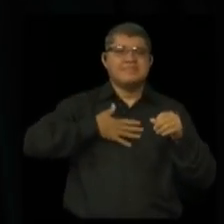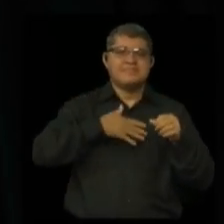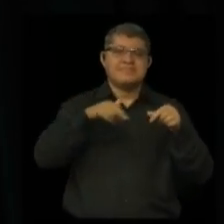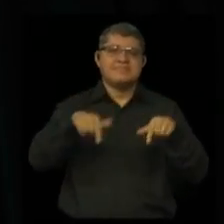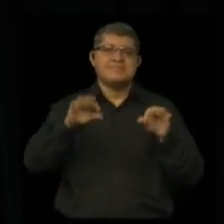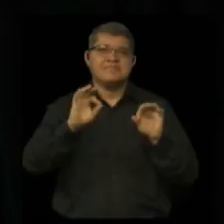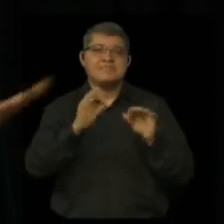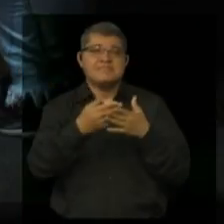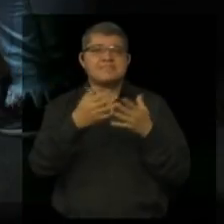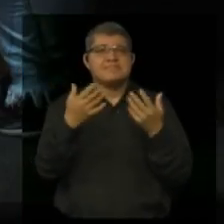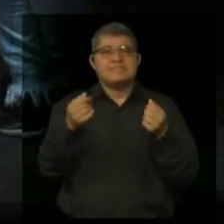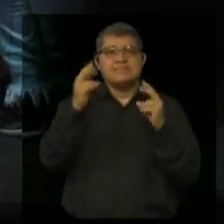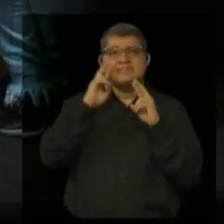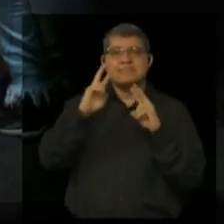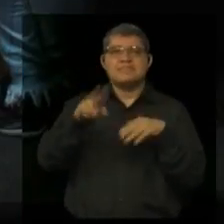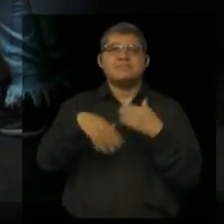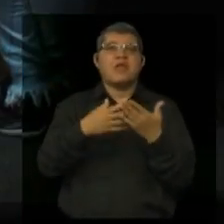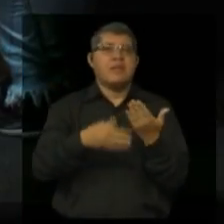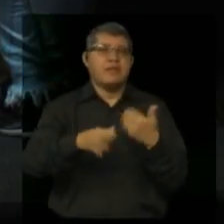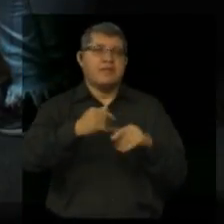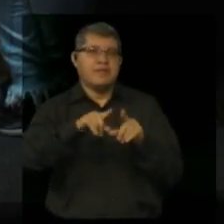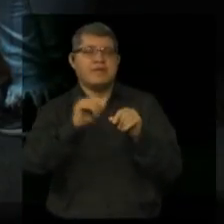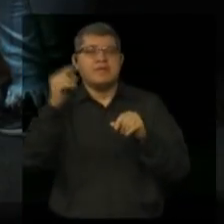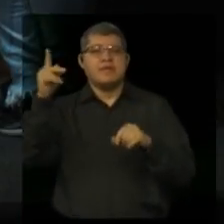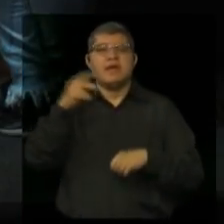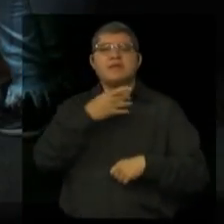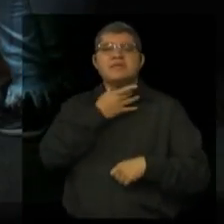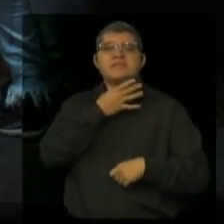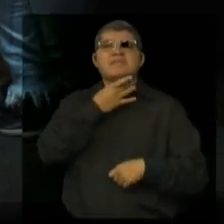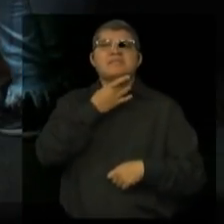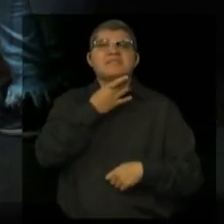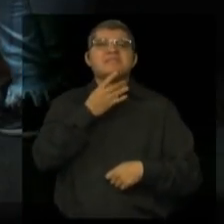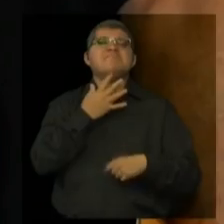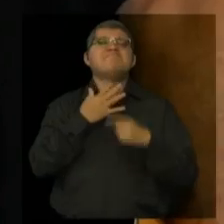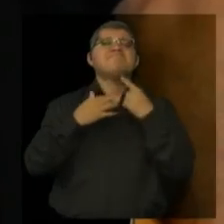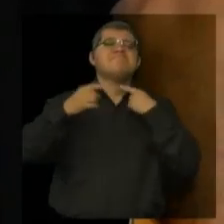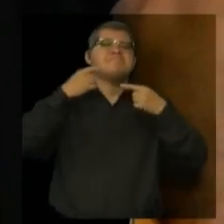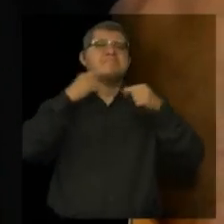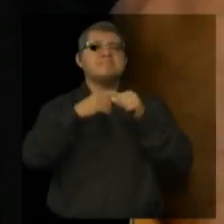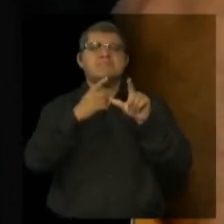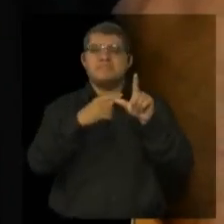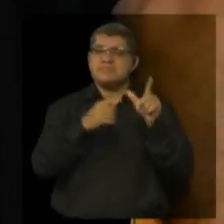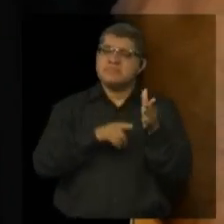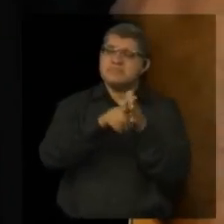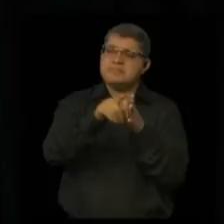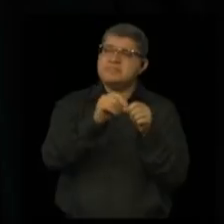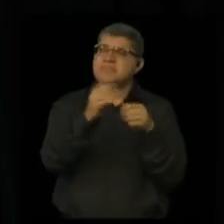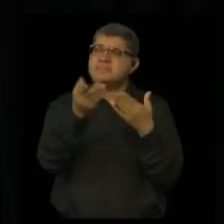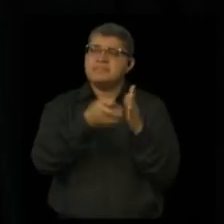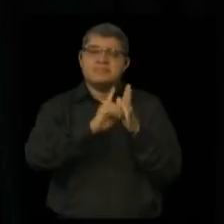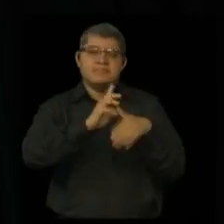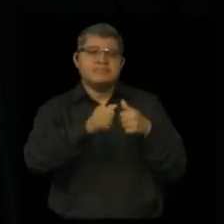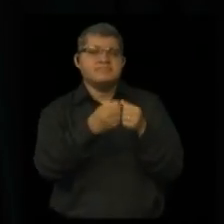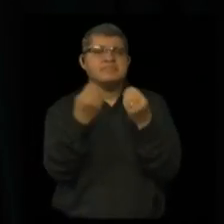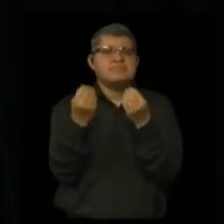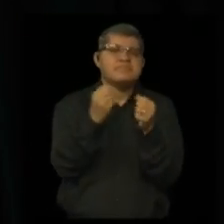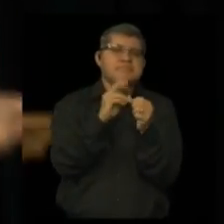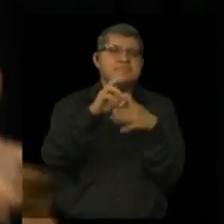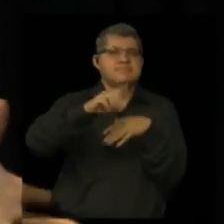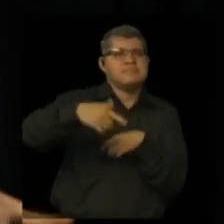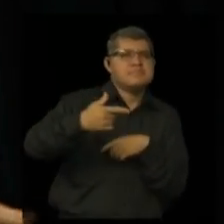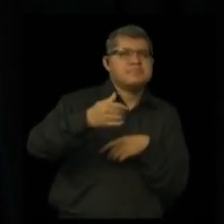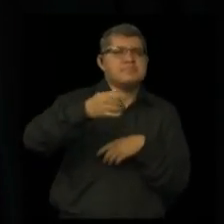aqui. E vamos, já que você começou falando dessa sua vontade de ser músico, né? A primeira pergunta que eu tinha preparado era bem essa. Como que você,